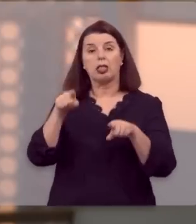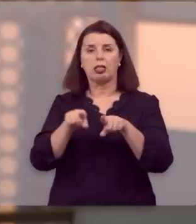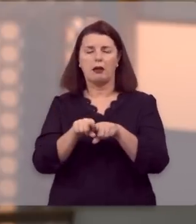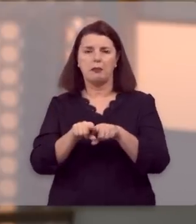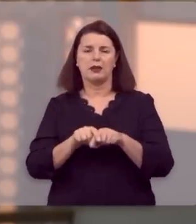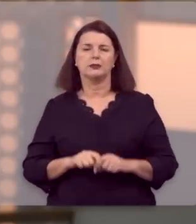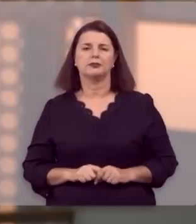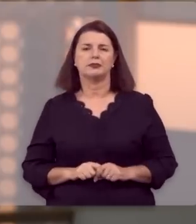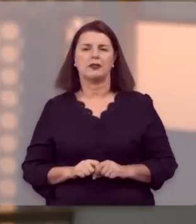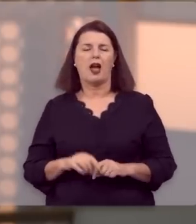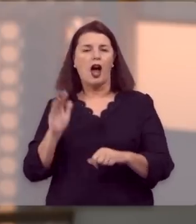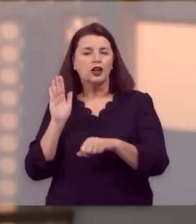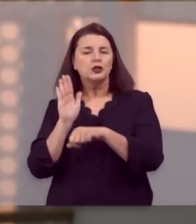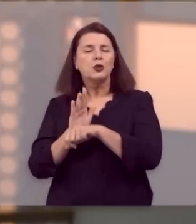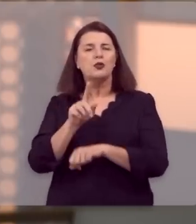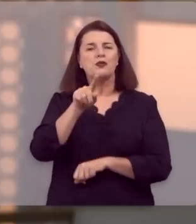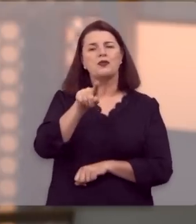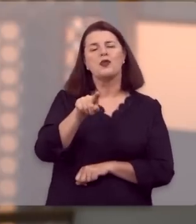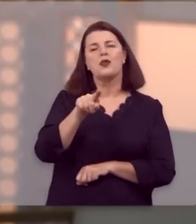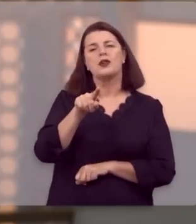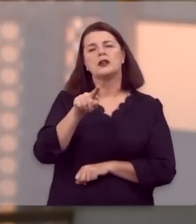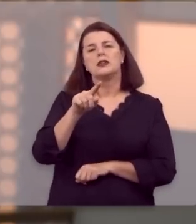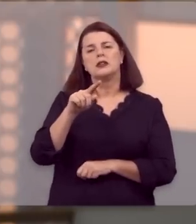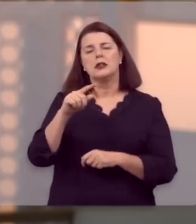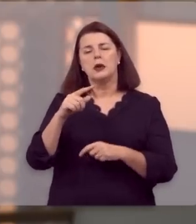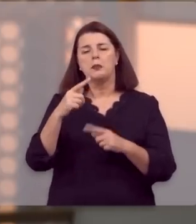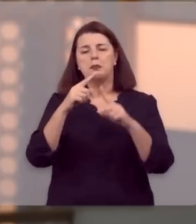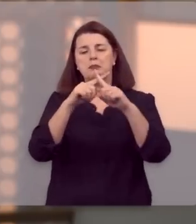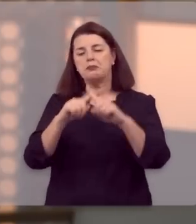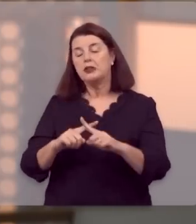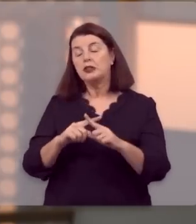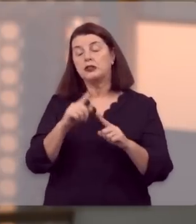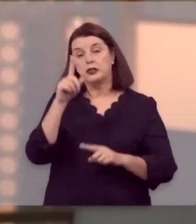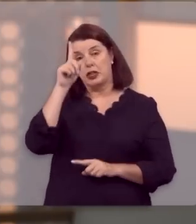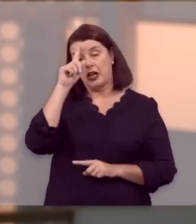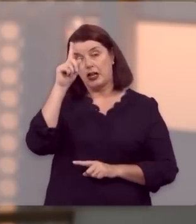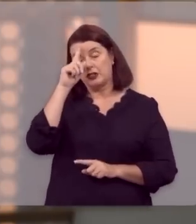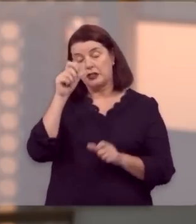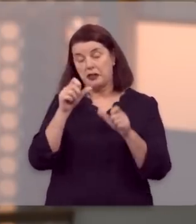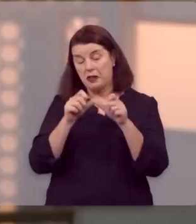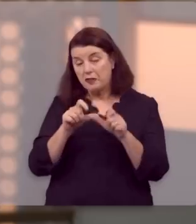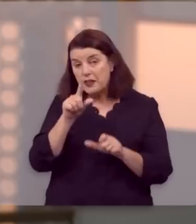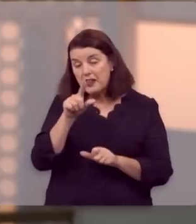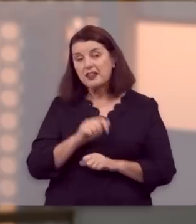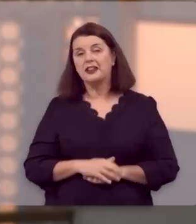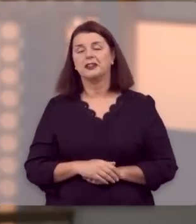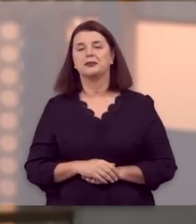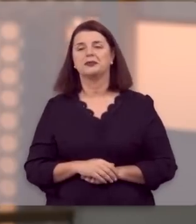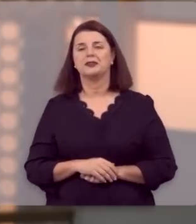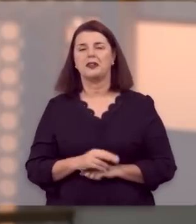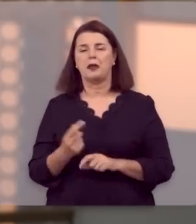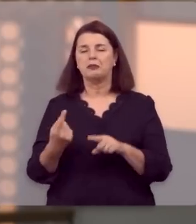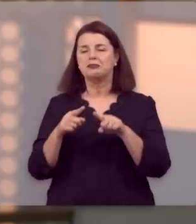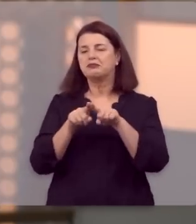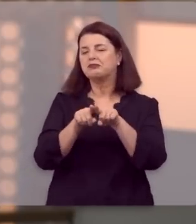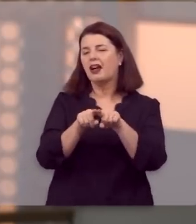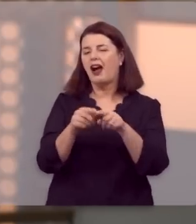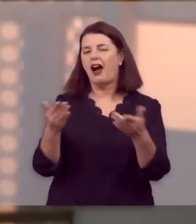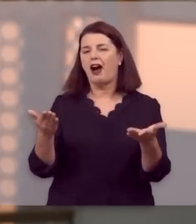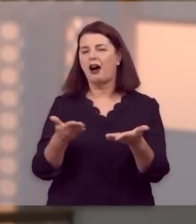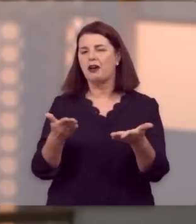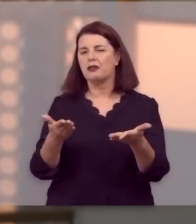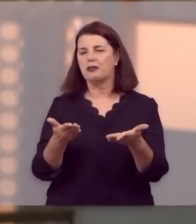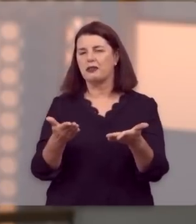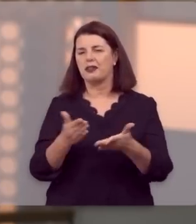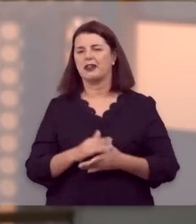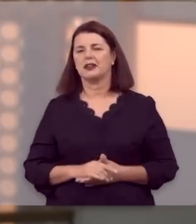seu coração, te ajudando também diante dos desafios do dia a dia. Não sai daí que você acompanhe, então, a partir